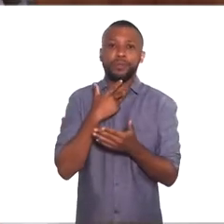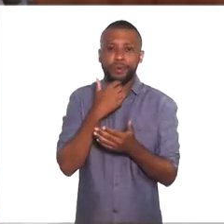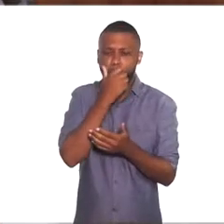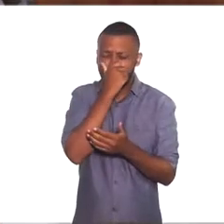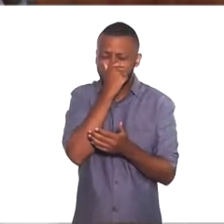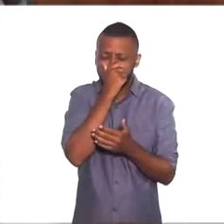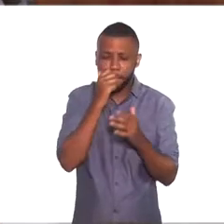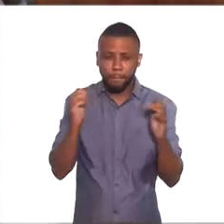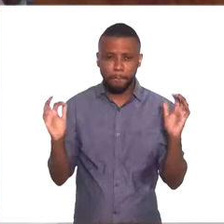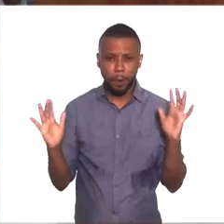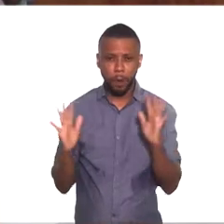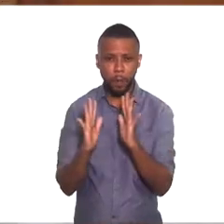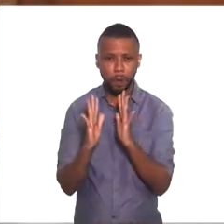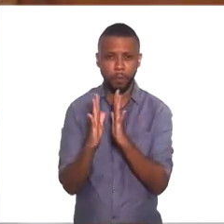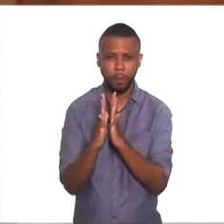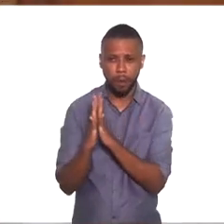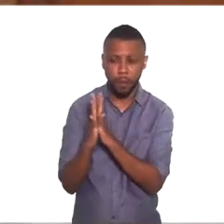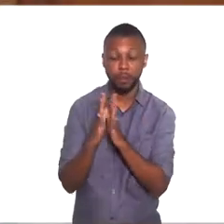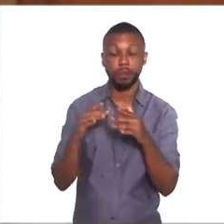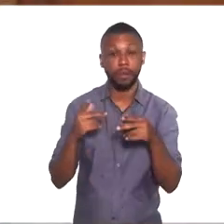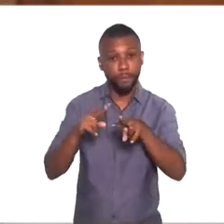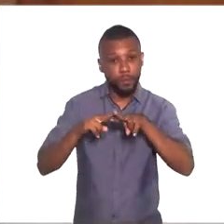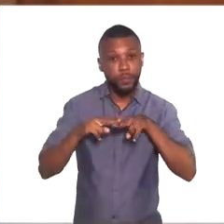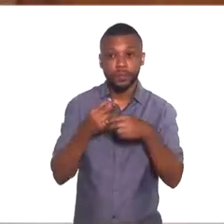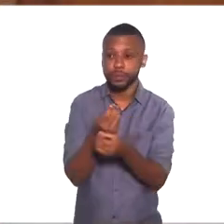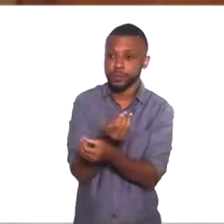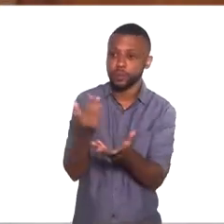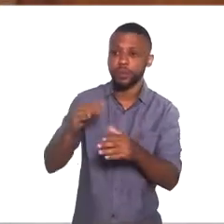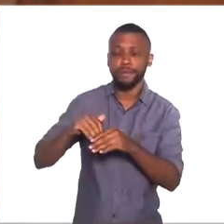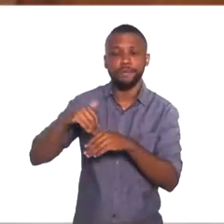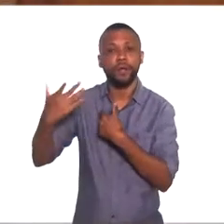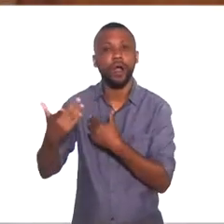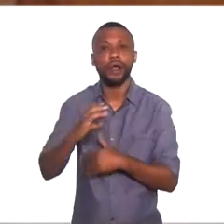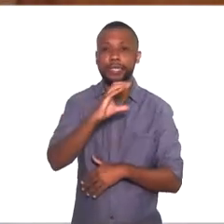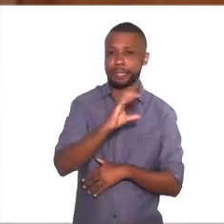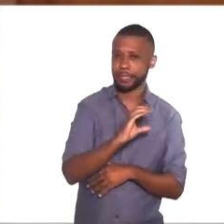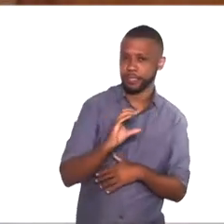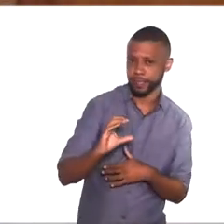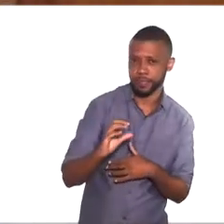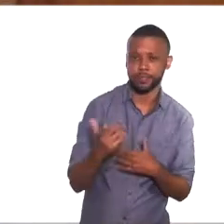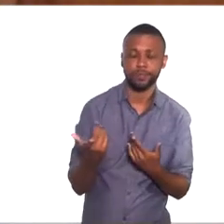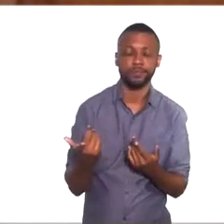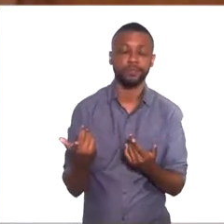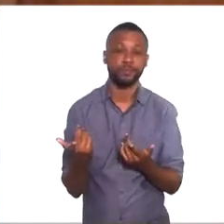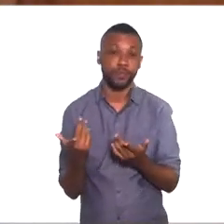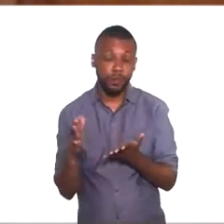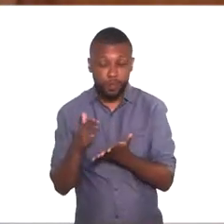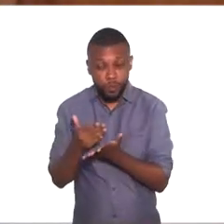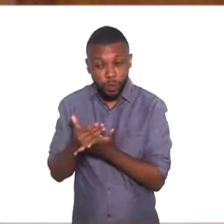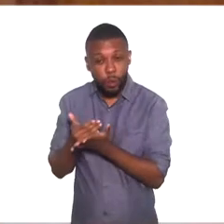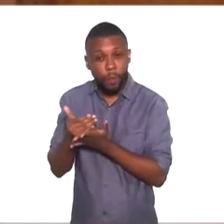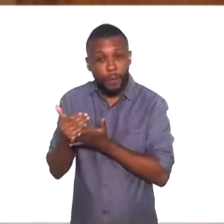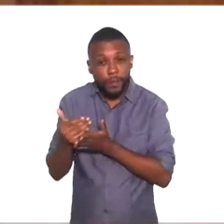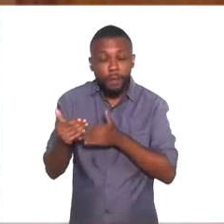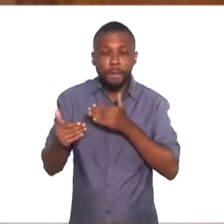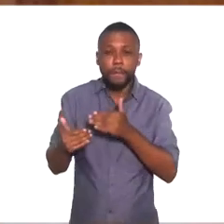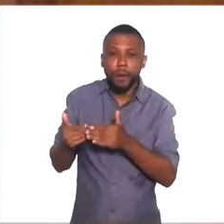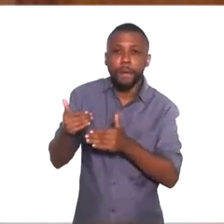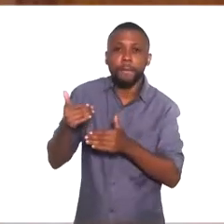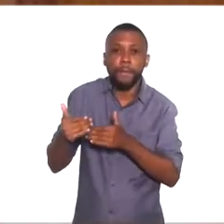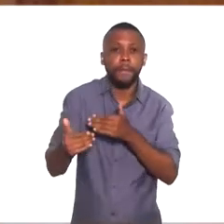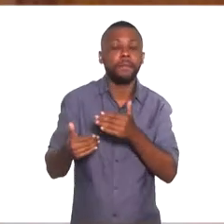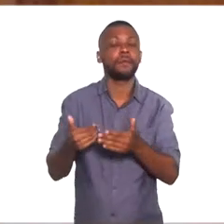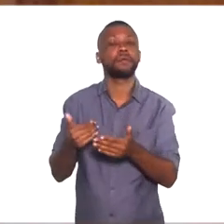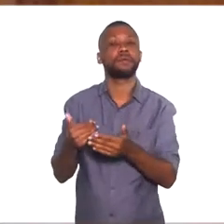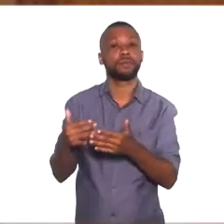não se pode mais juntar as pessoas dentro então distribuir fora e isso tudo vem já as desde o